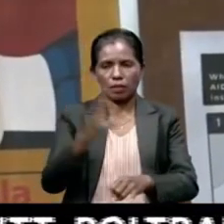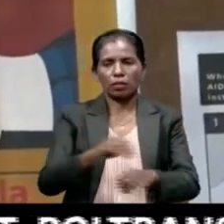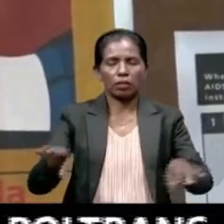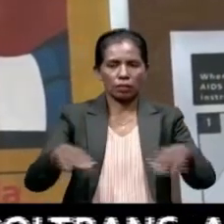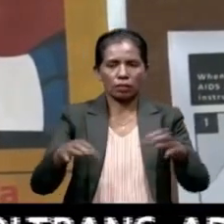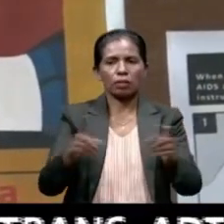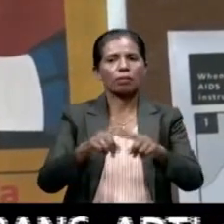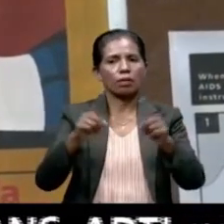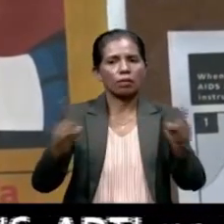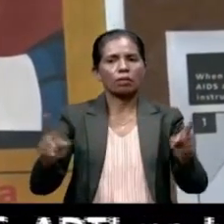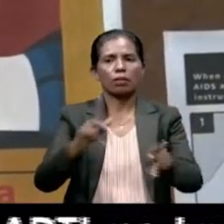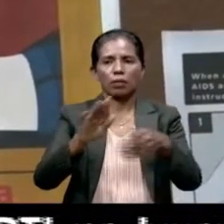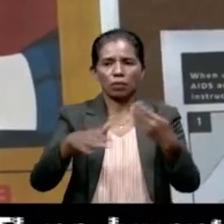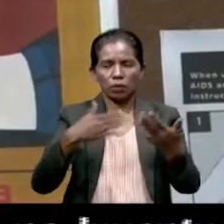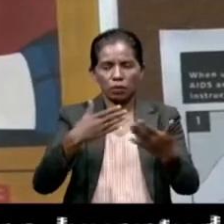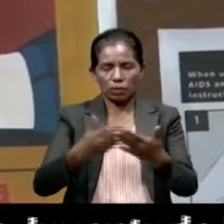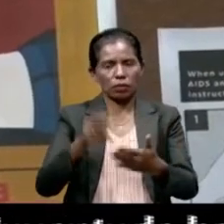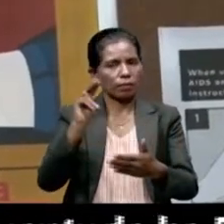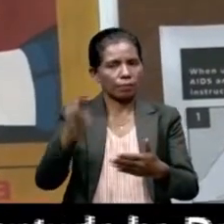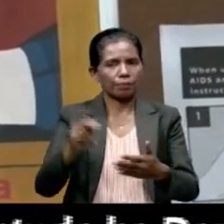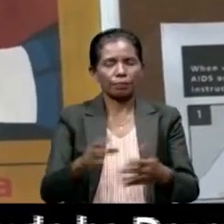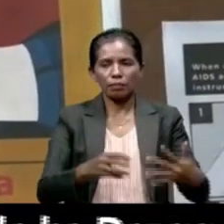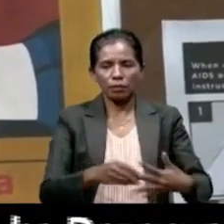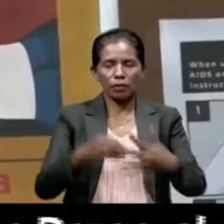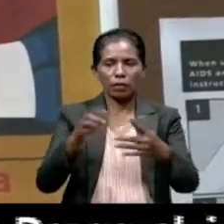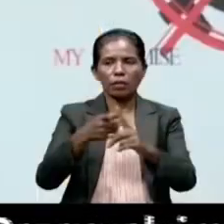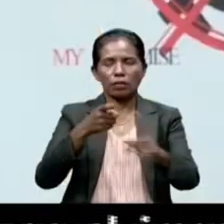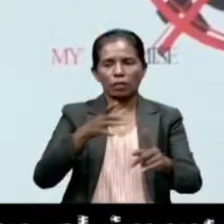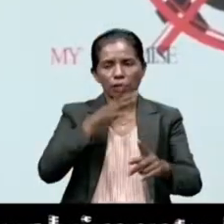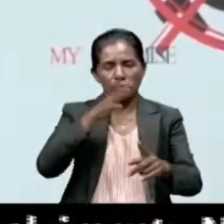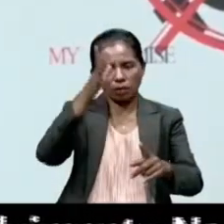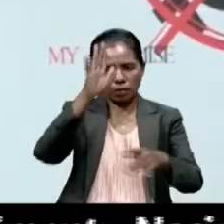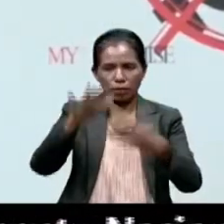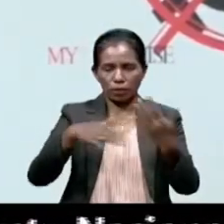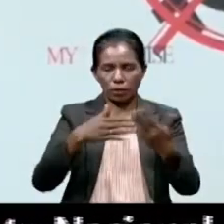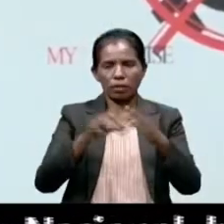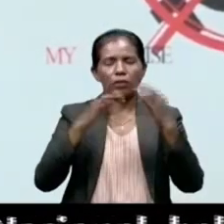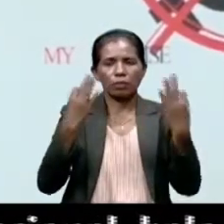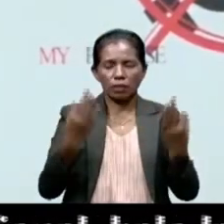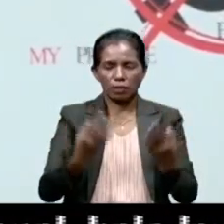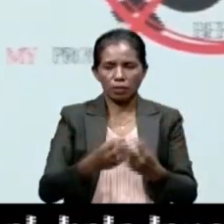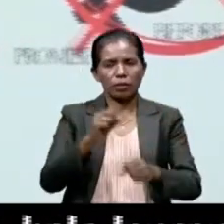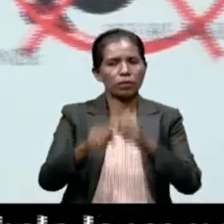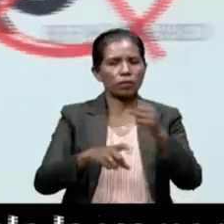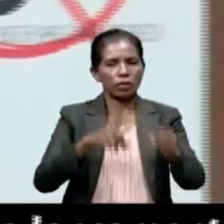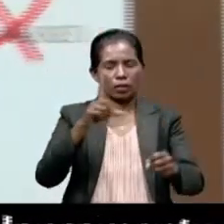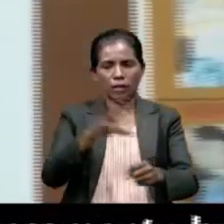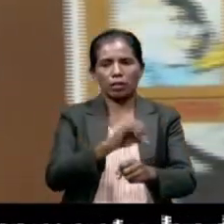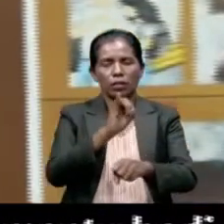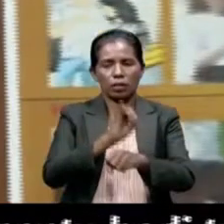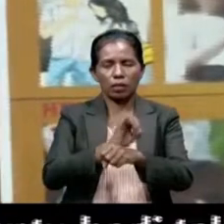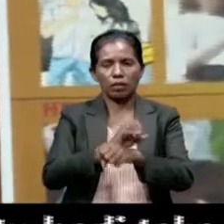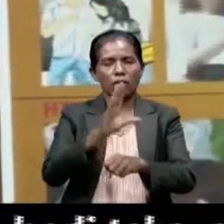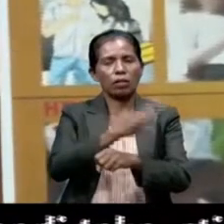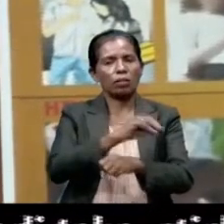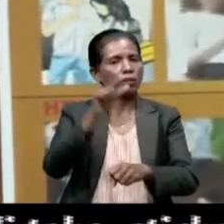de, mas bem entidades roto-roto nien, liu-liu, mas russi inanamansira, família, sociedade e igreja no